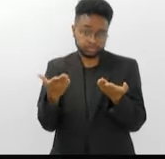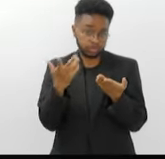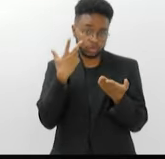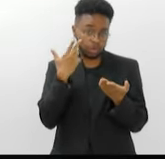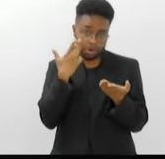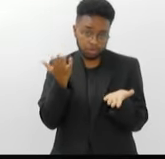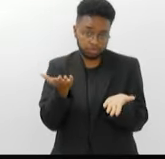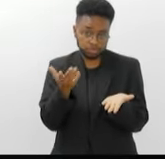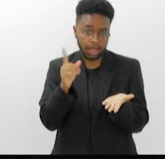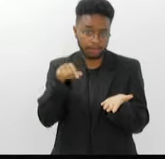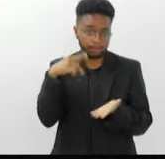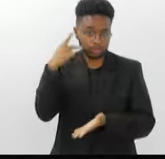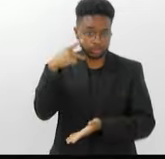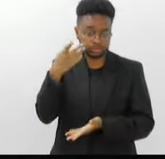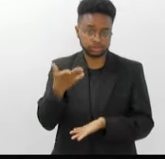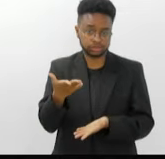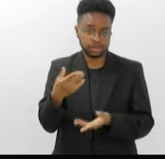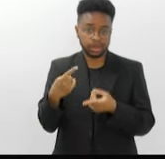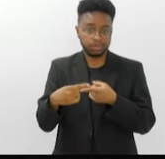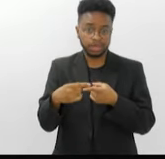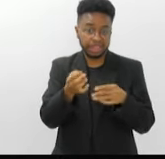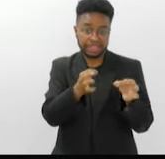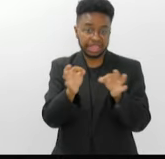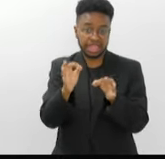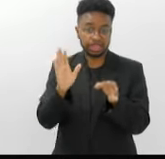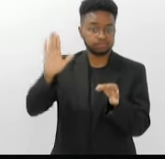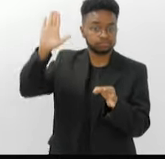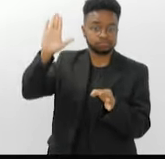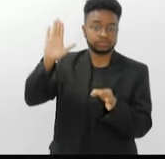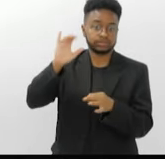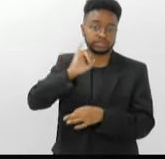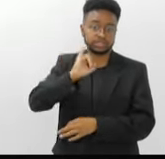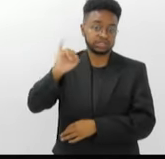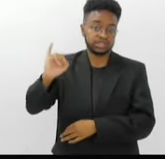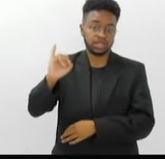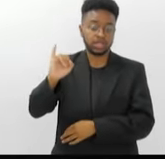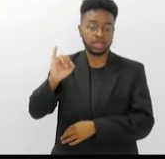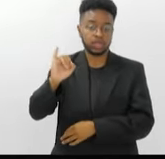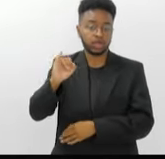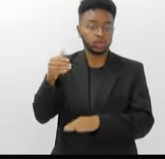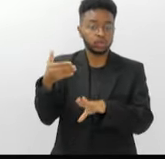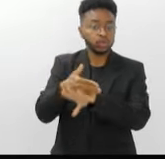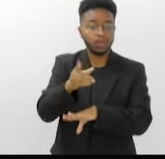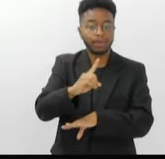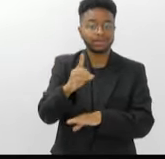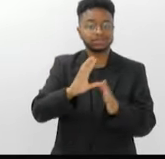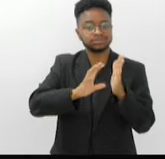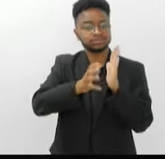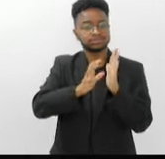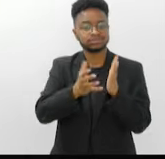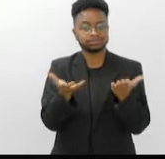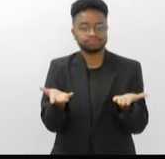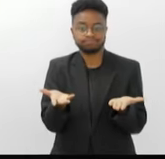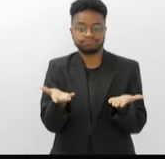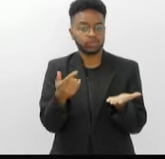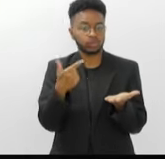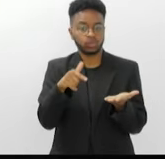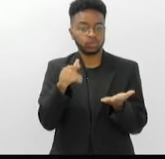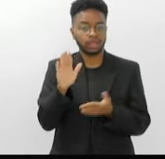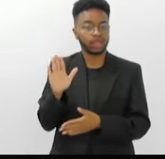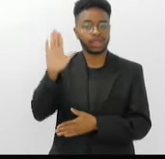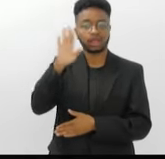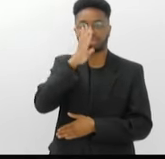do jogo político. Ninguém se candidata a nada se não pertencer a um partido político. Não existe